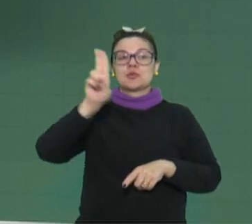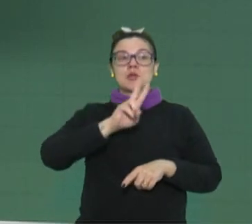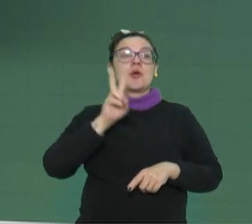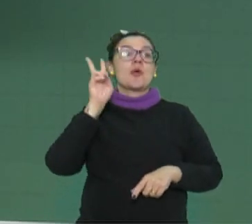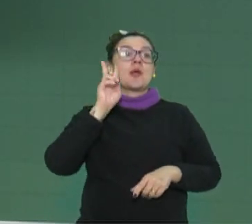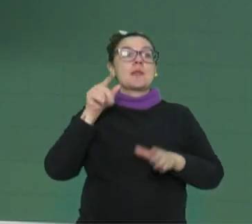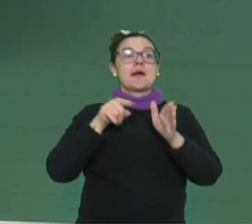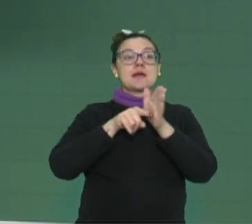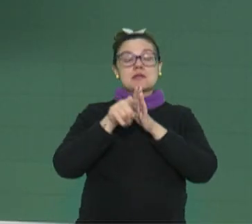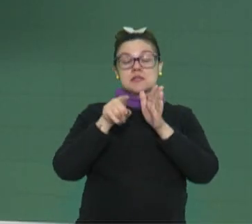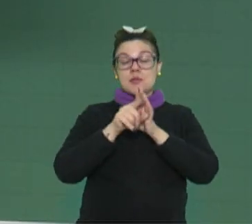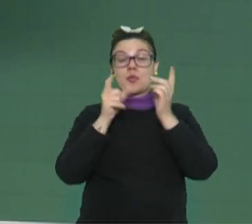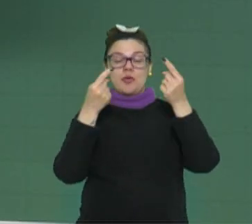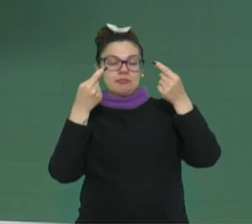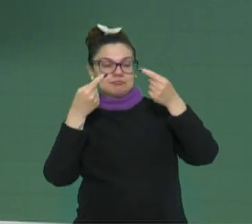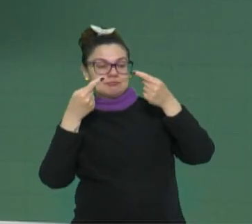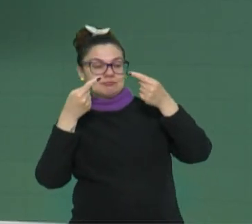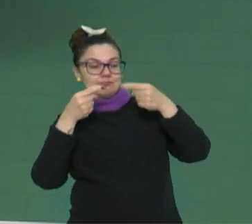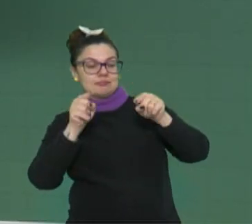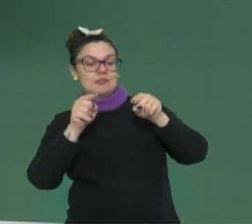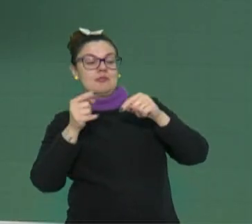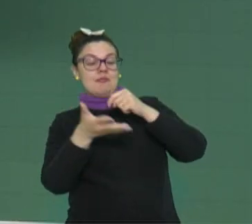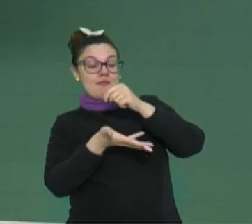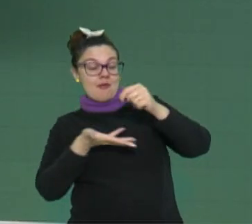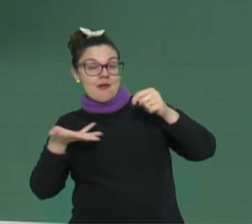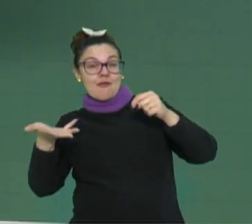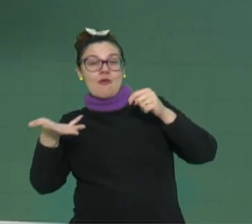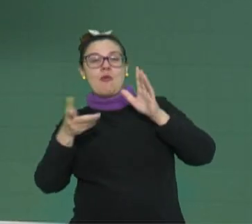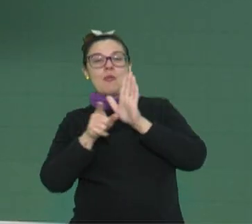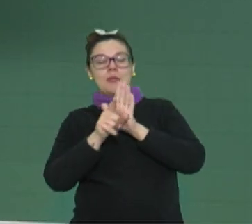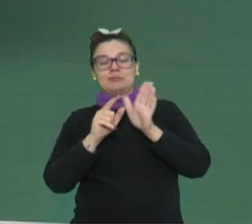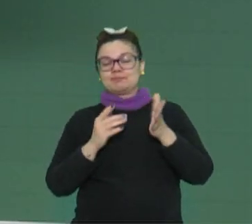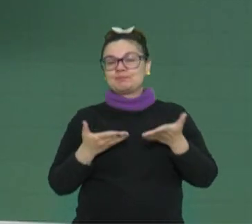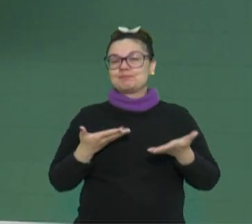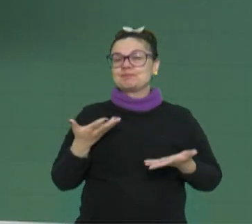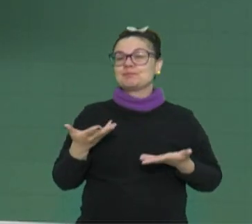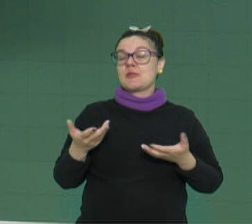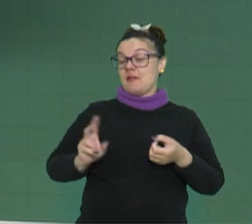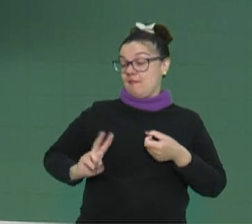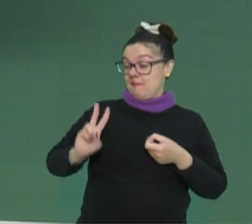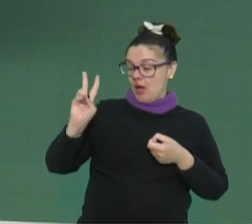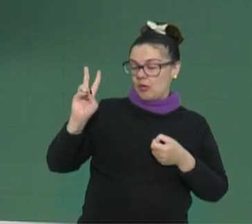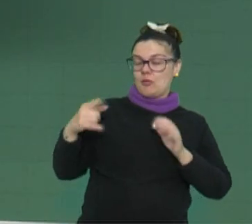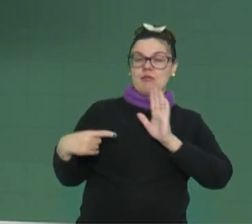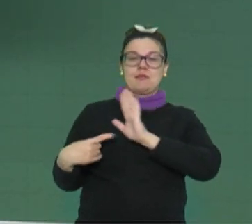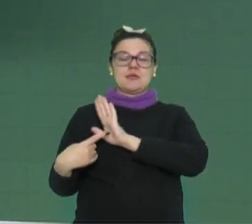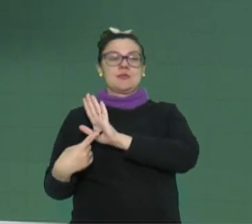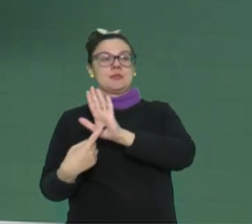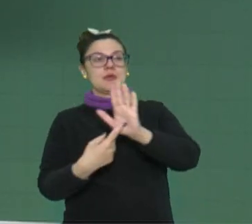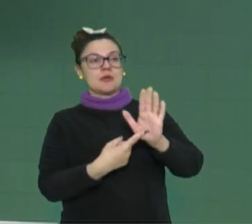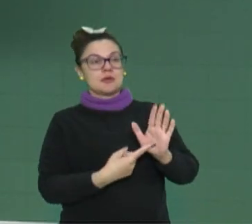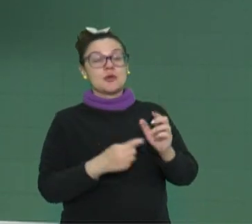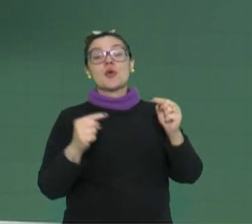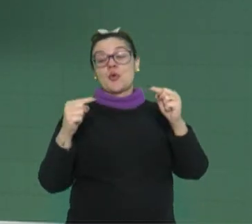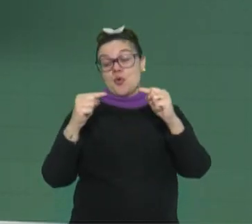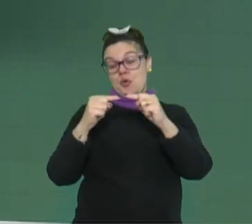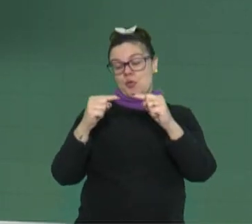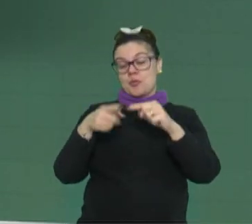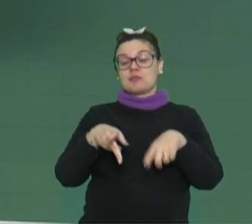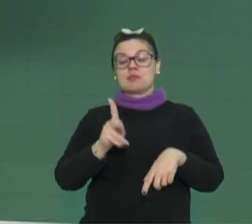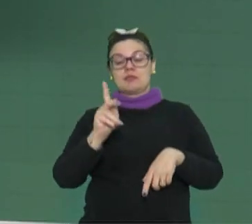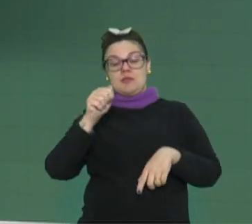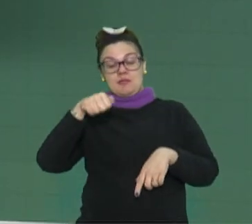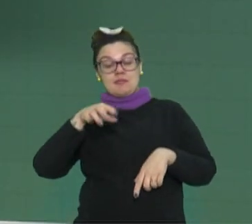essa questão envolve os princípios, né, dos valores morais, tem a ver na ética